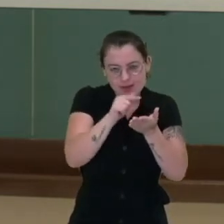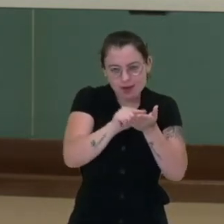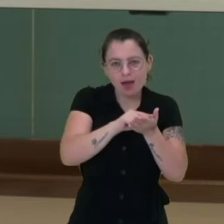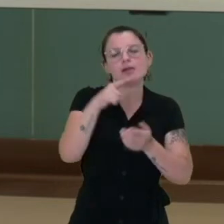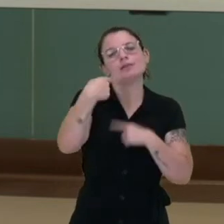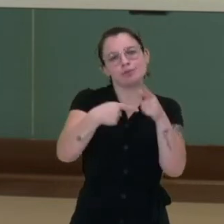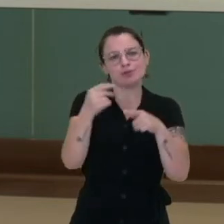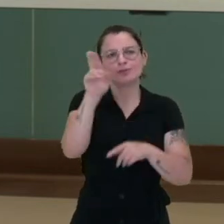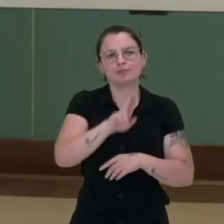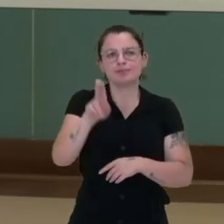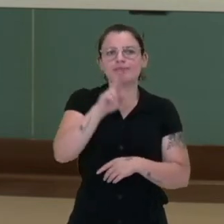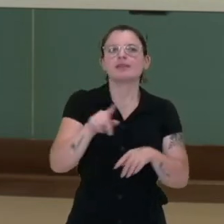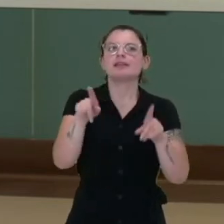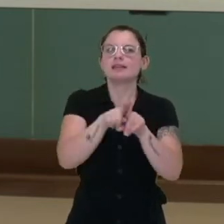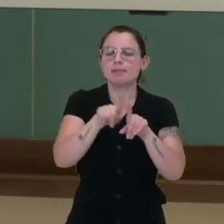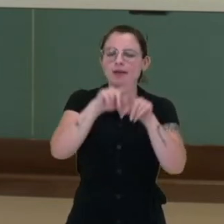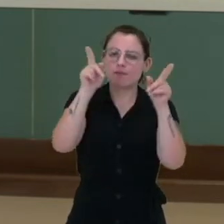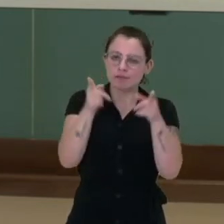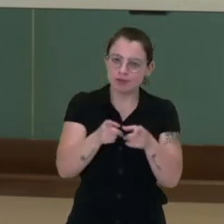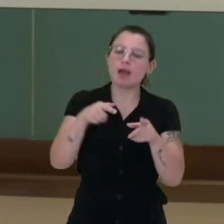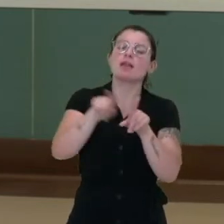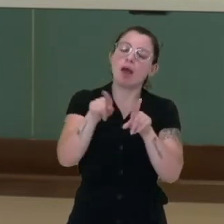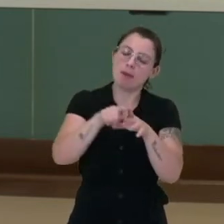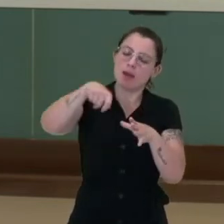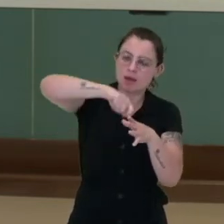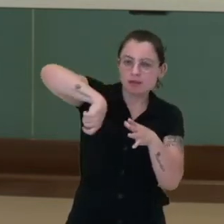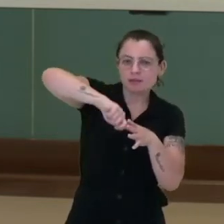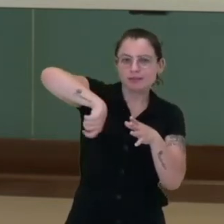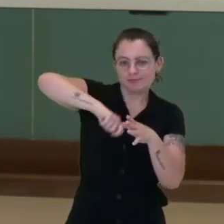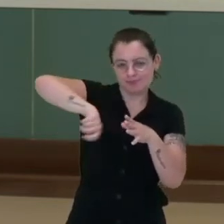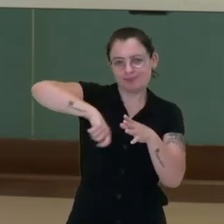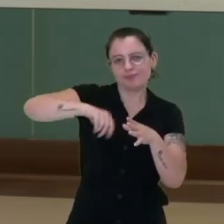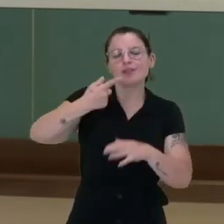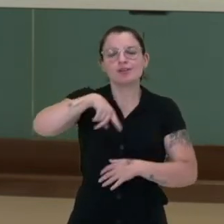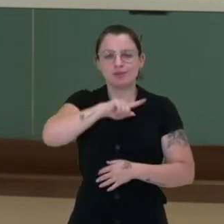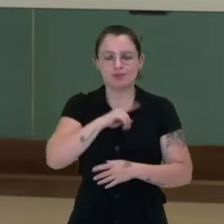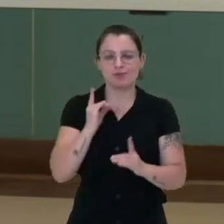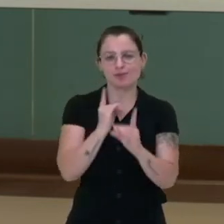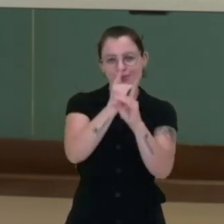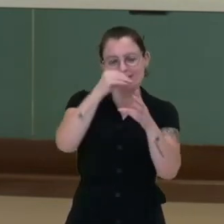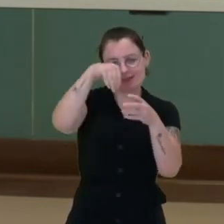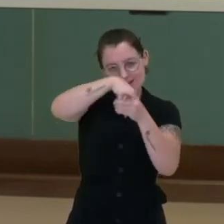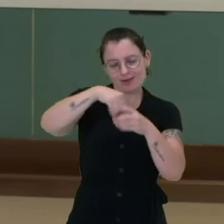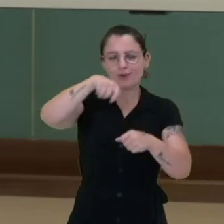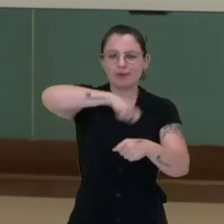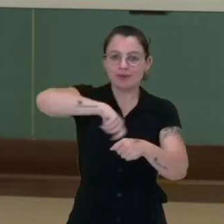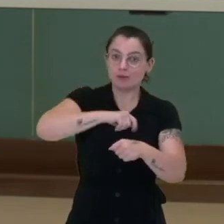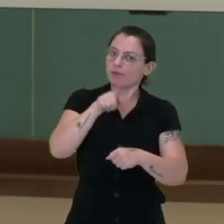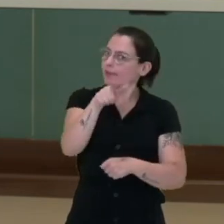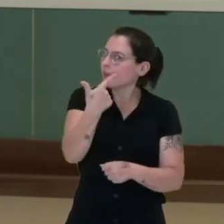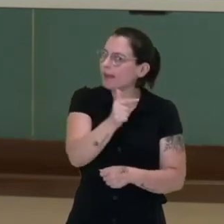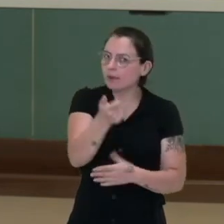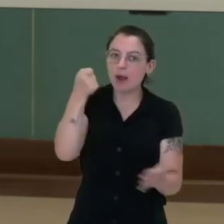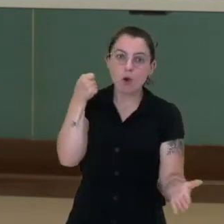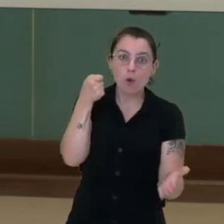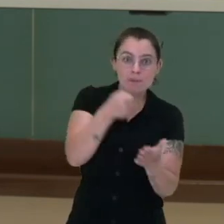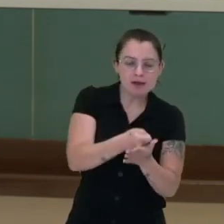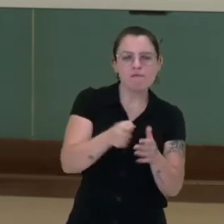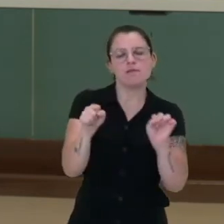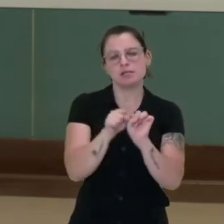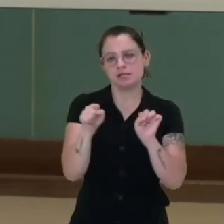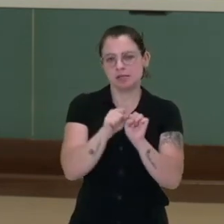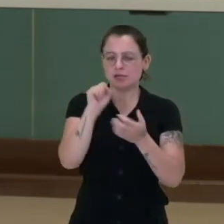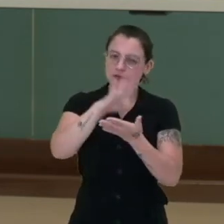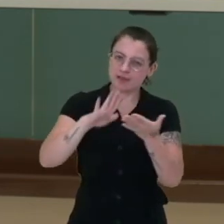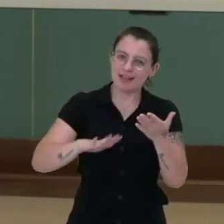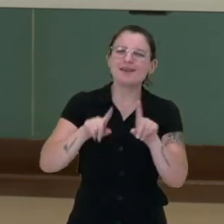garrafas. Além do funil e da colher que também encontramos na cozinha. Então, você não é obrigado a fazer essa atividade,